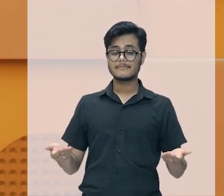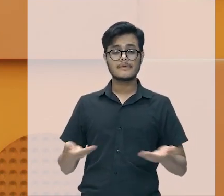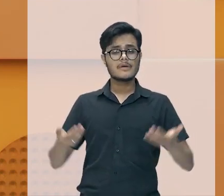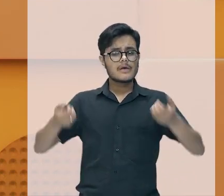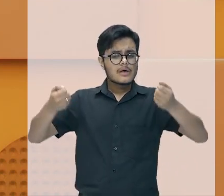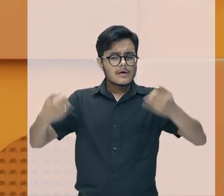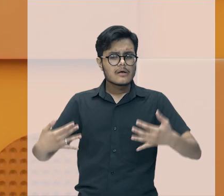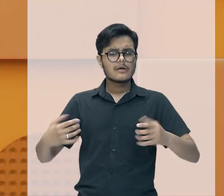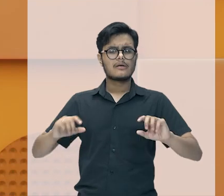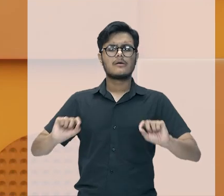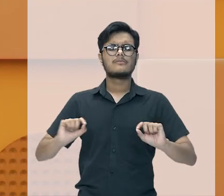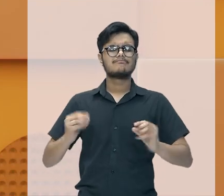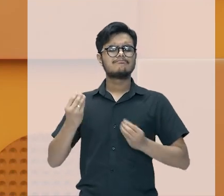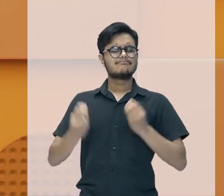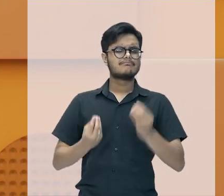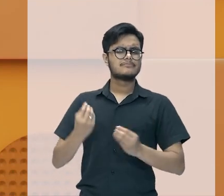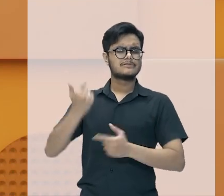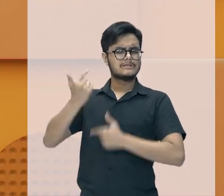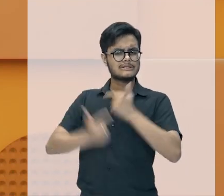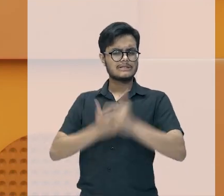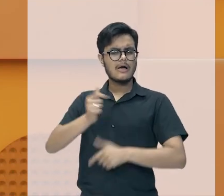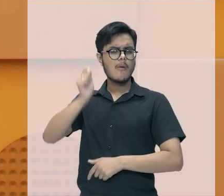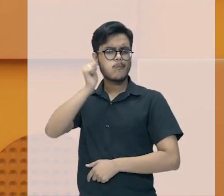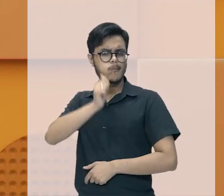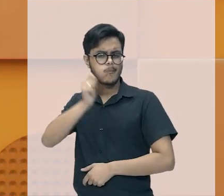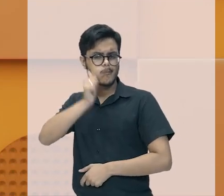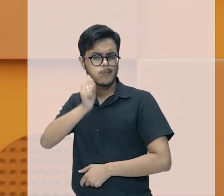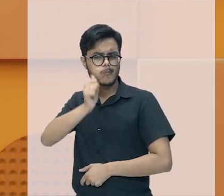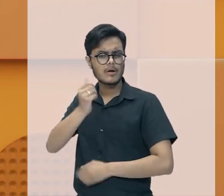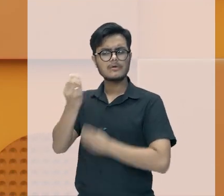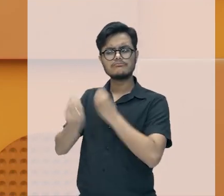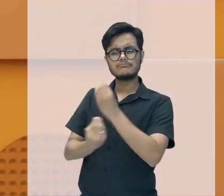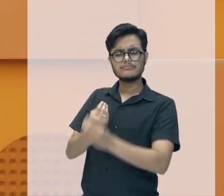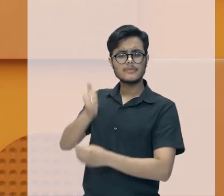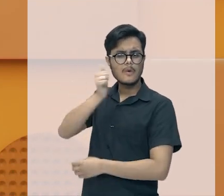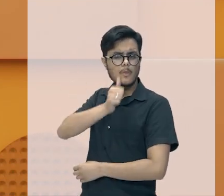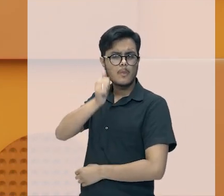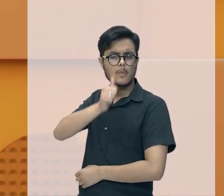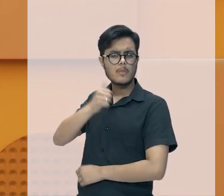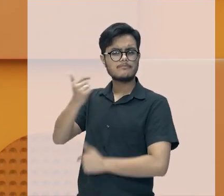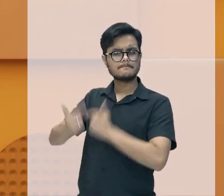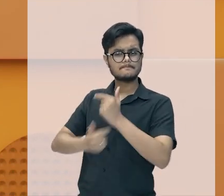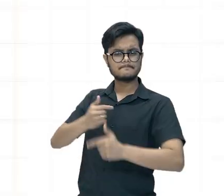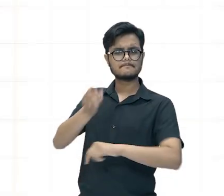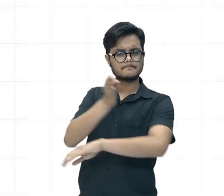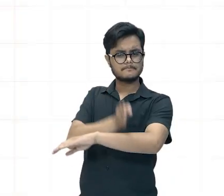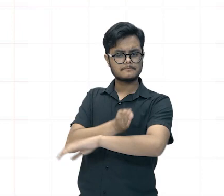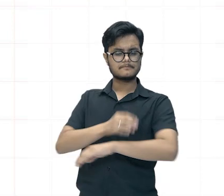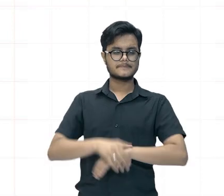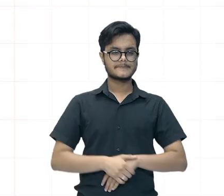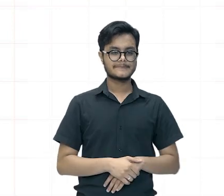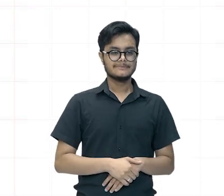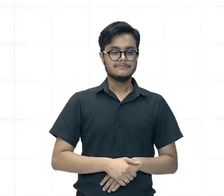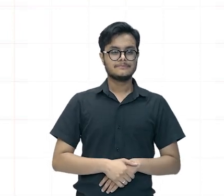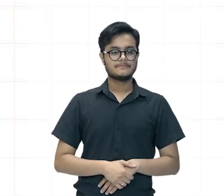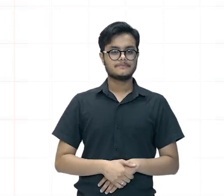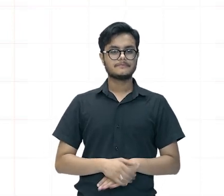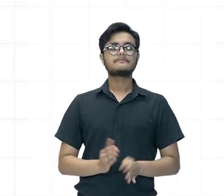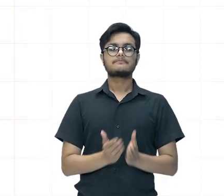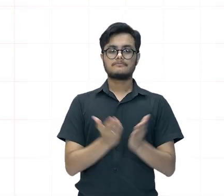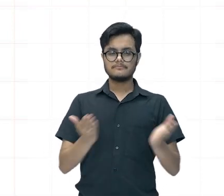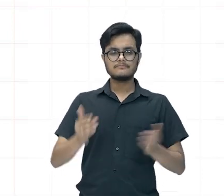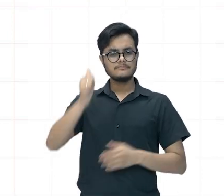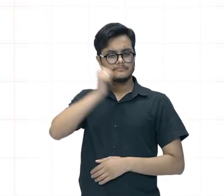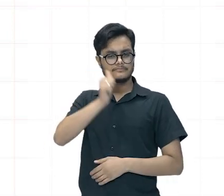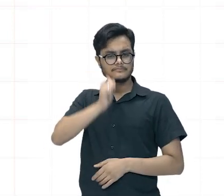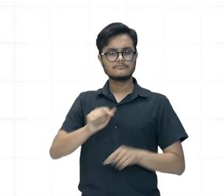como era o trabalho, então, das mulheres nesse período, então, da sociedade medieval. Acompanha ali comigo. Quanto